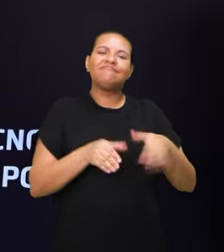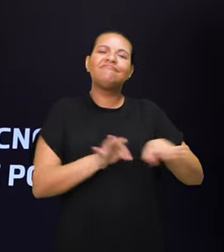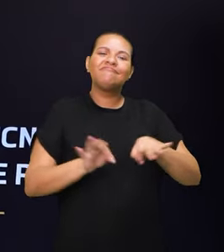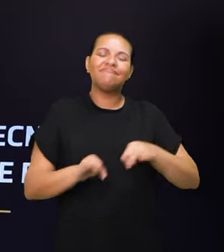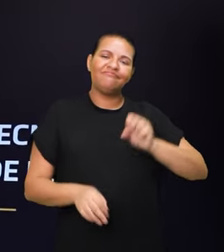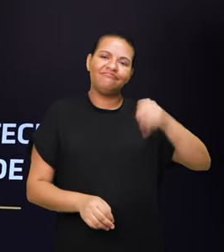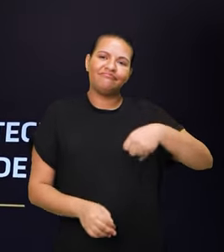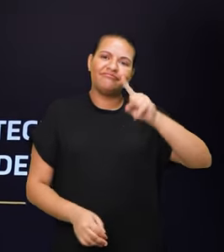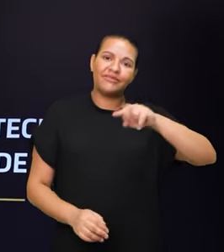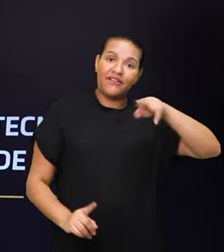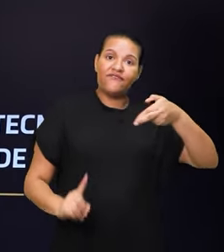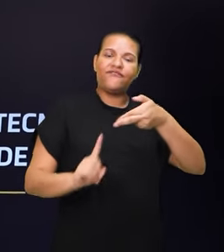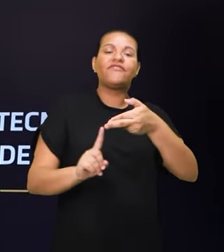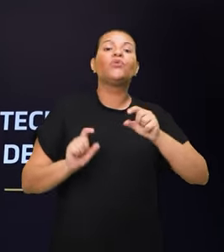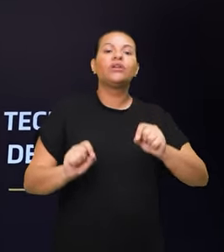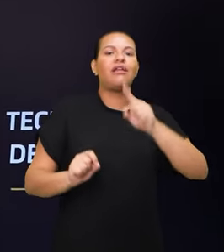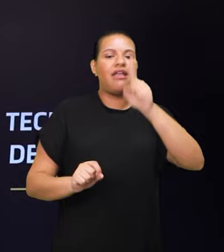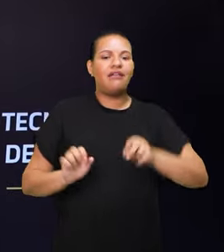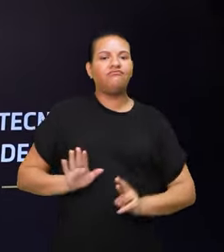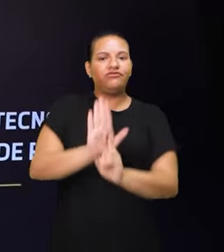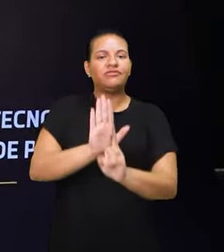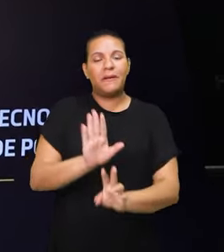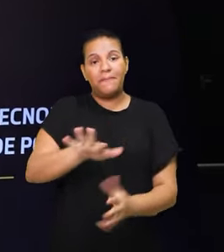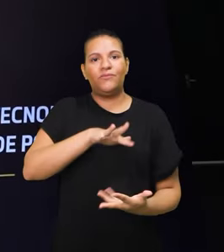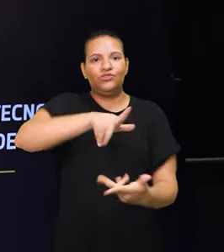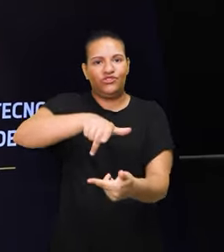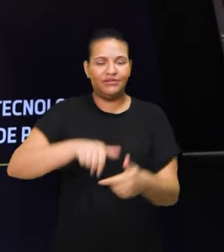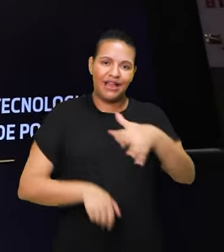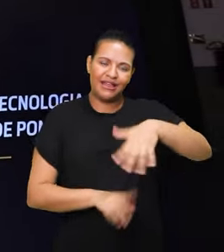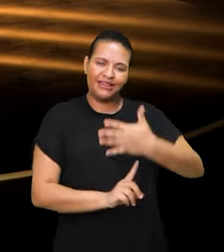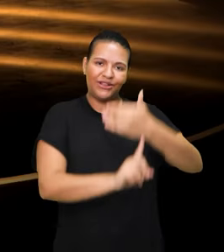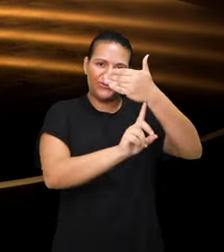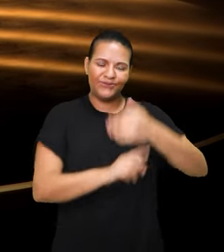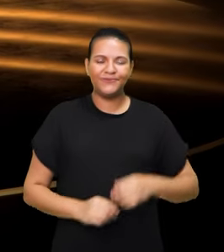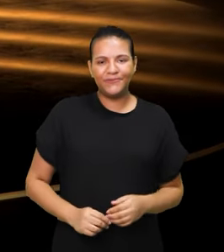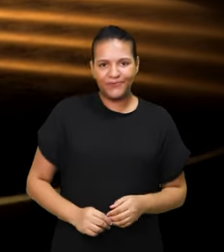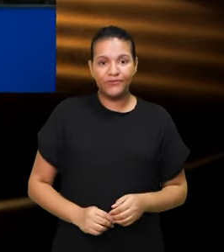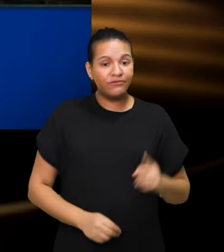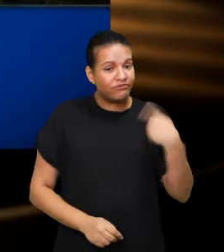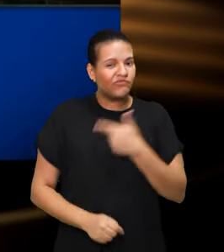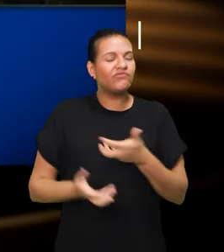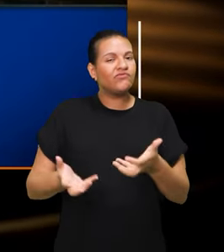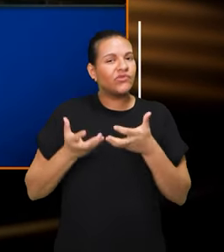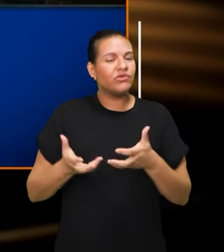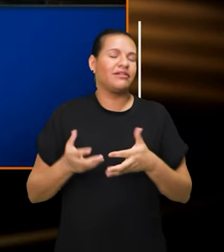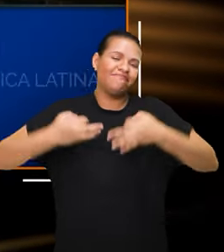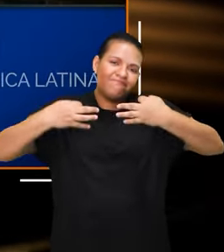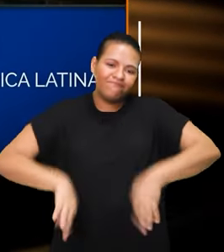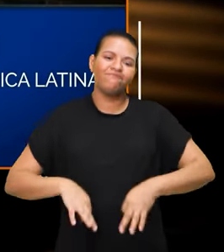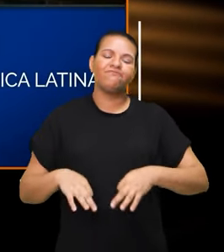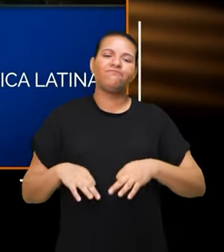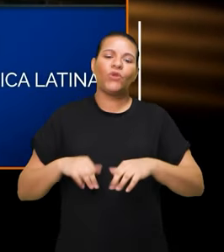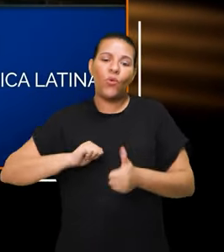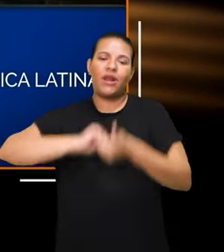as equipes e também obviamente na organização vai ser uma uma referência Mundial de Tecnologia a gente preza pela